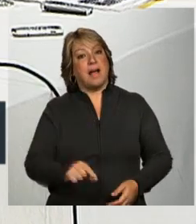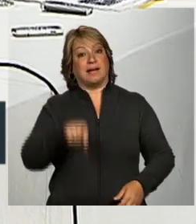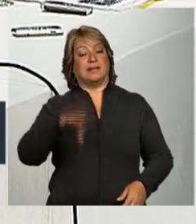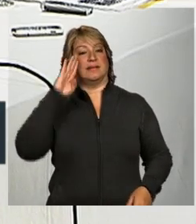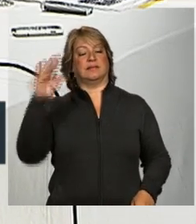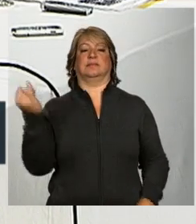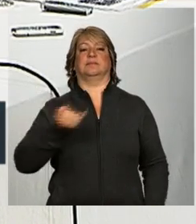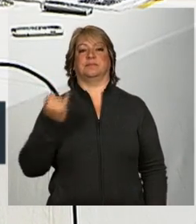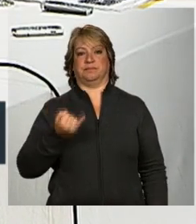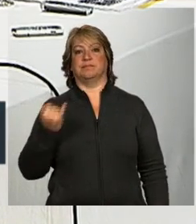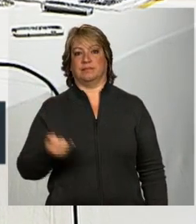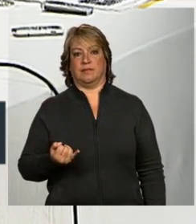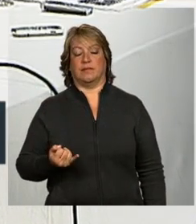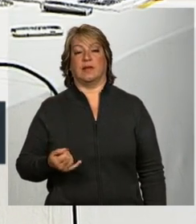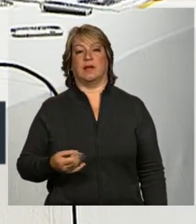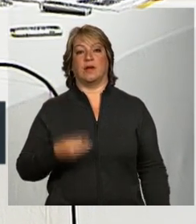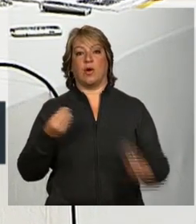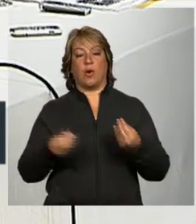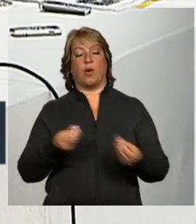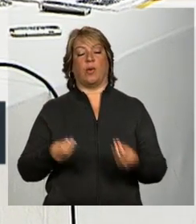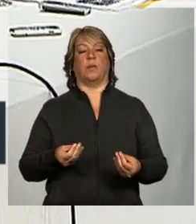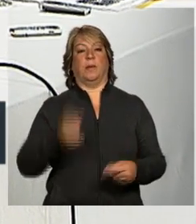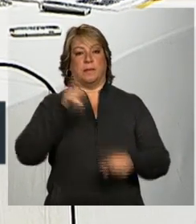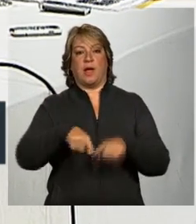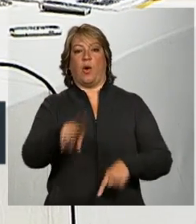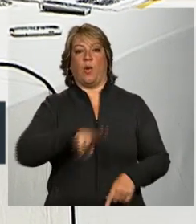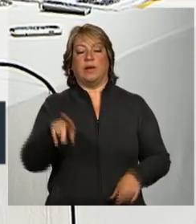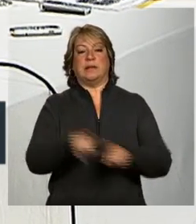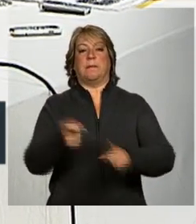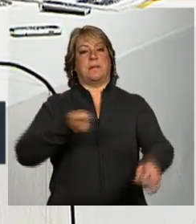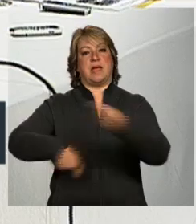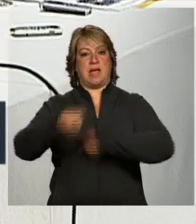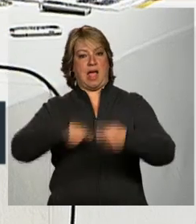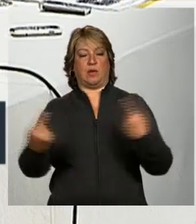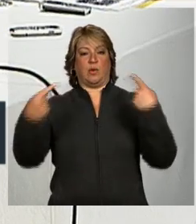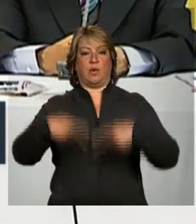preço é construído em condições de plena utilização e no mercado disputado